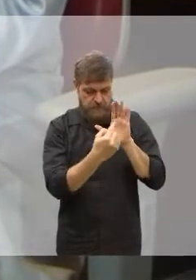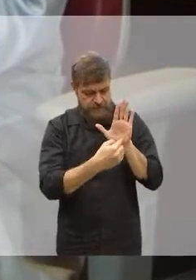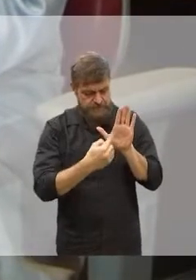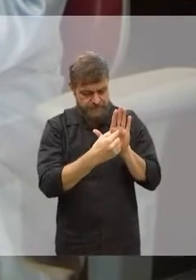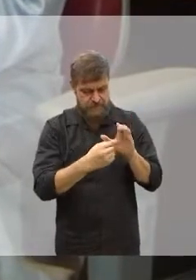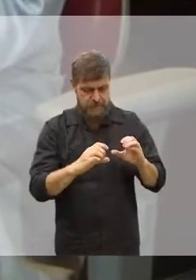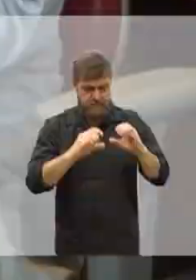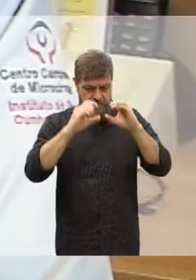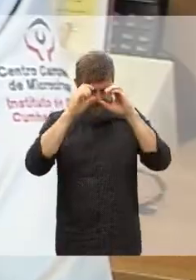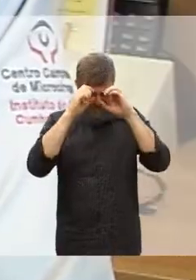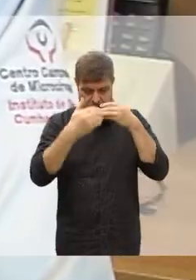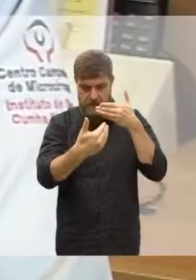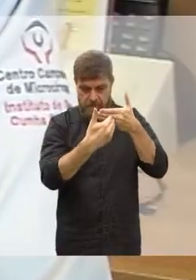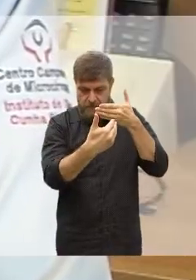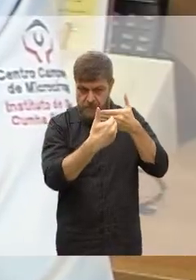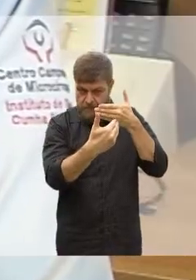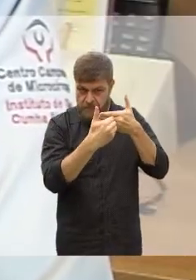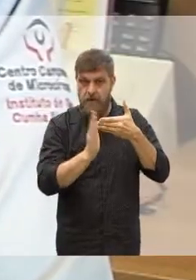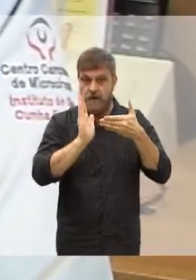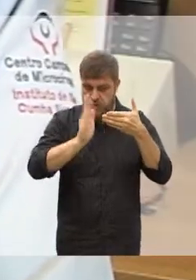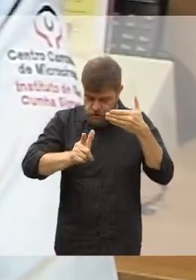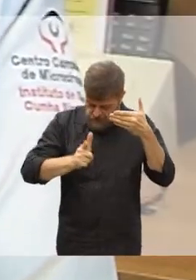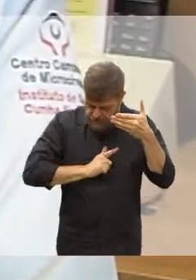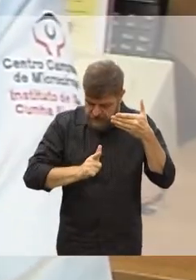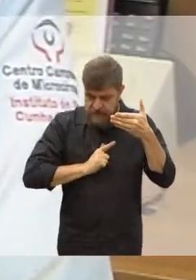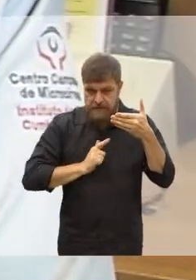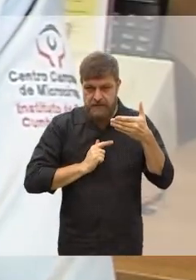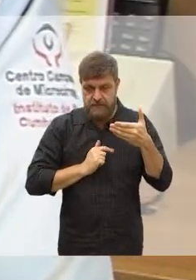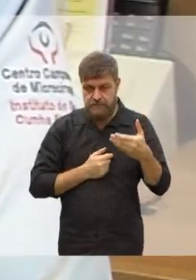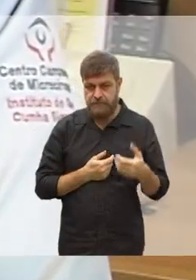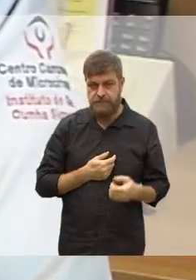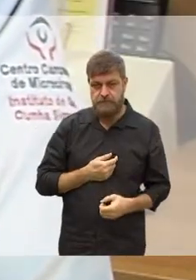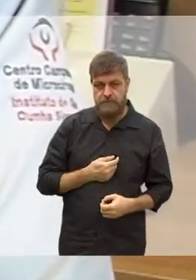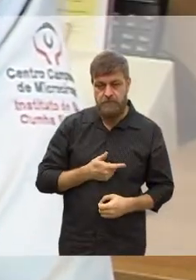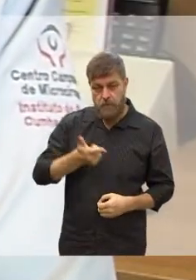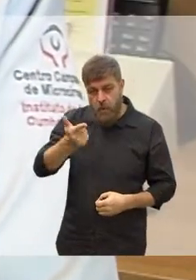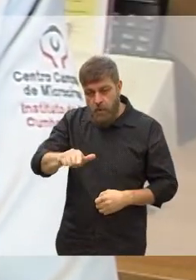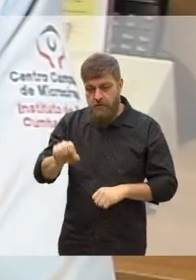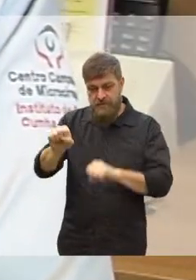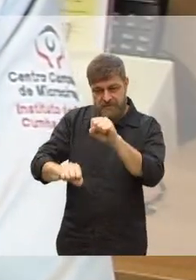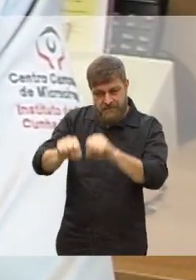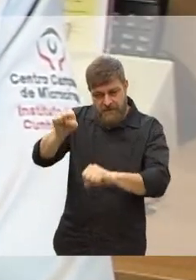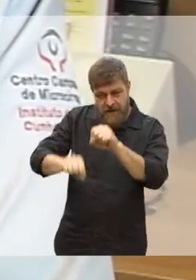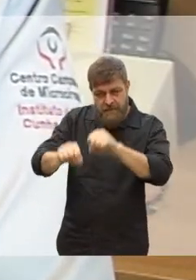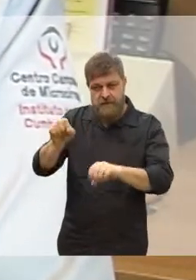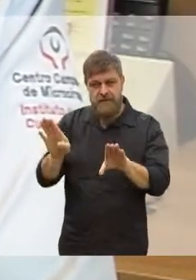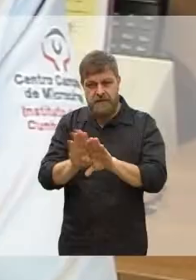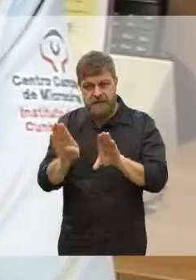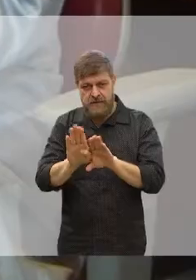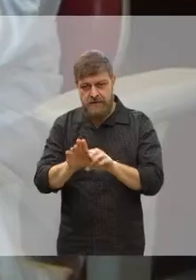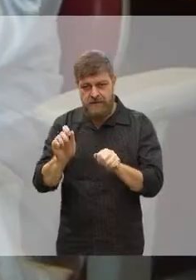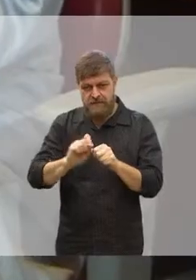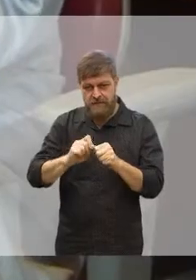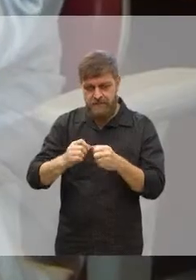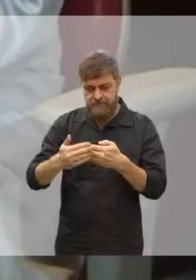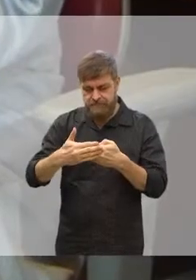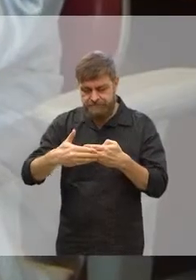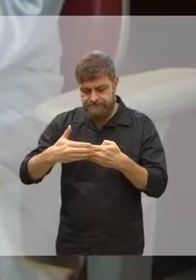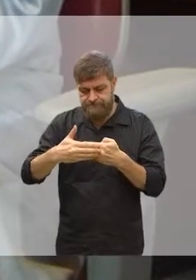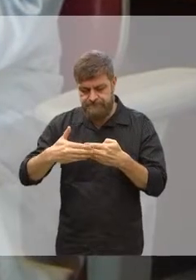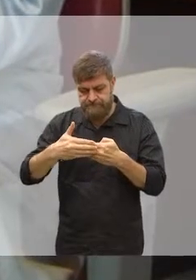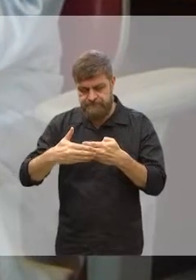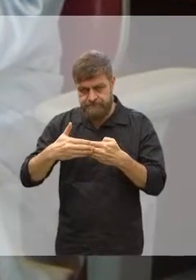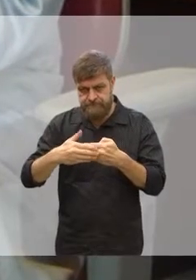na execução, na produção da lente, e outros fabricantes aplicam esse tipo